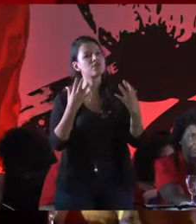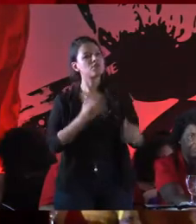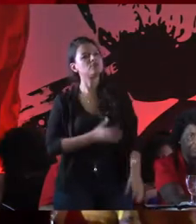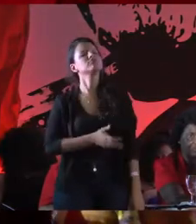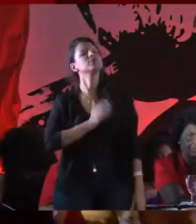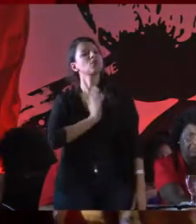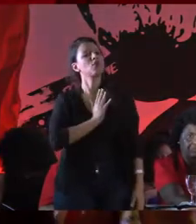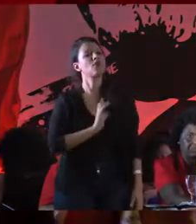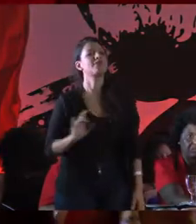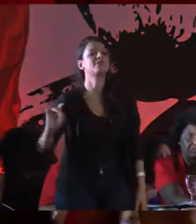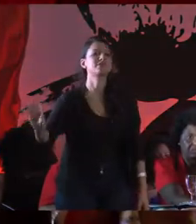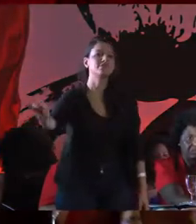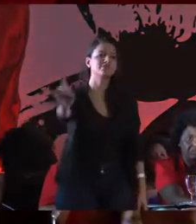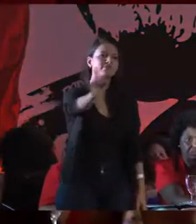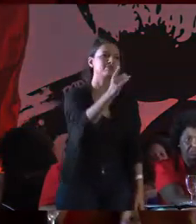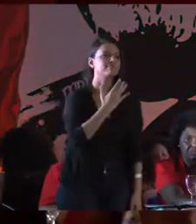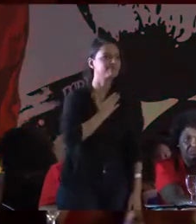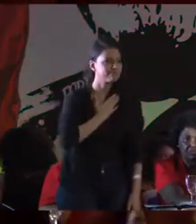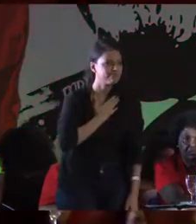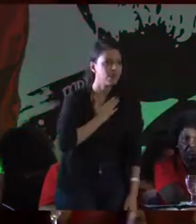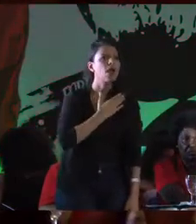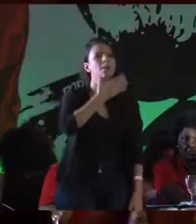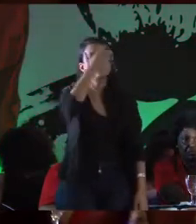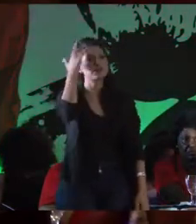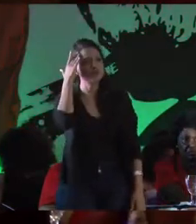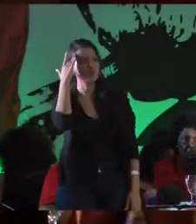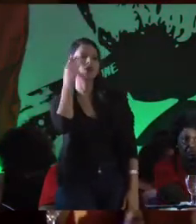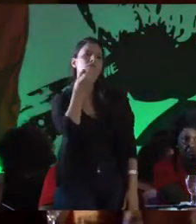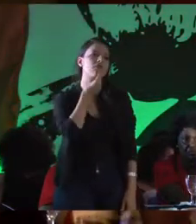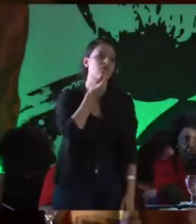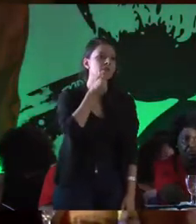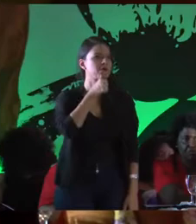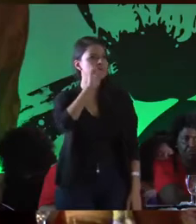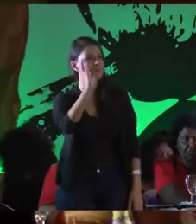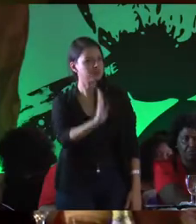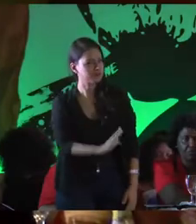dos brasileiros e das brasileiras desse país.